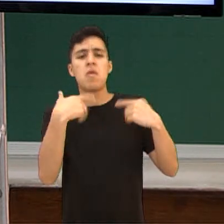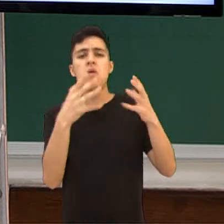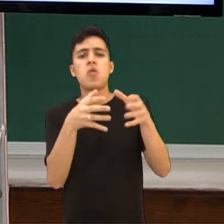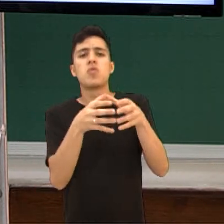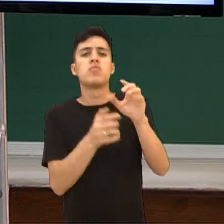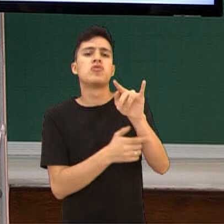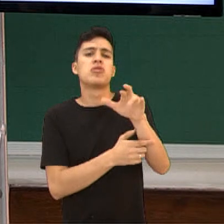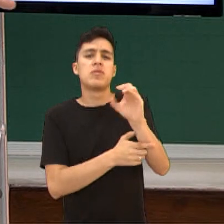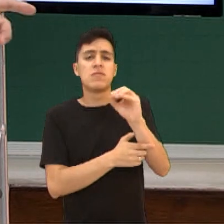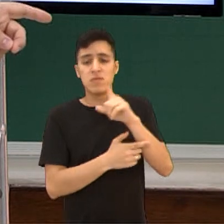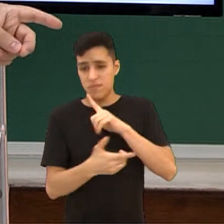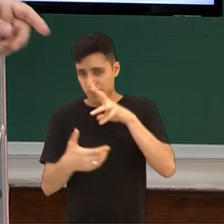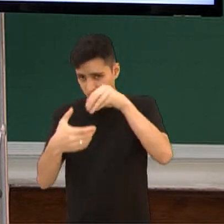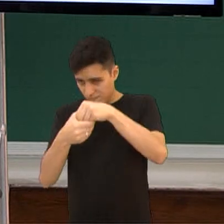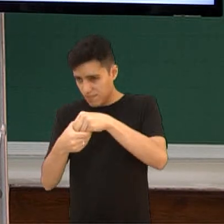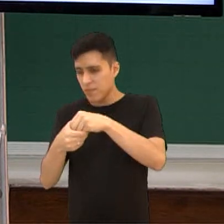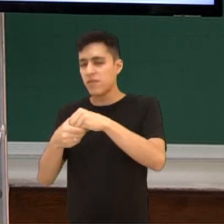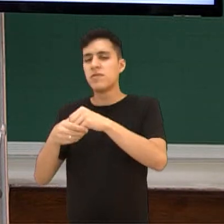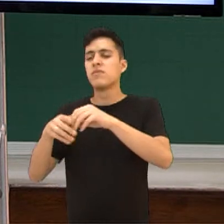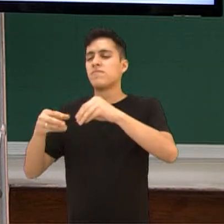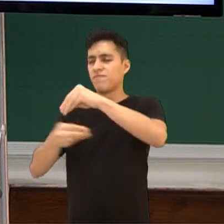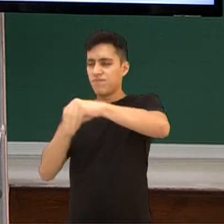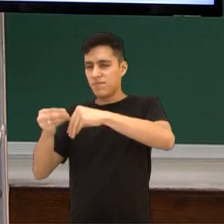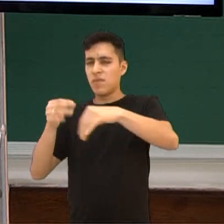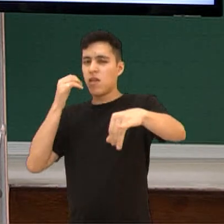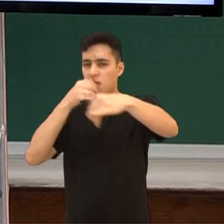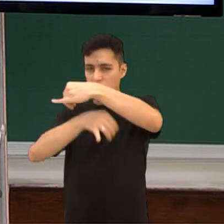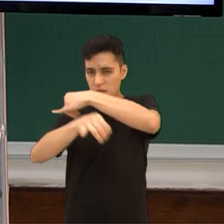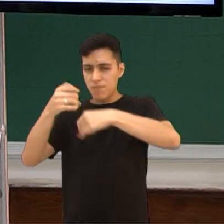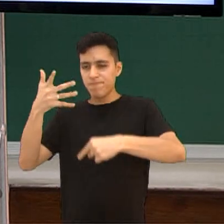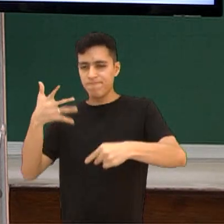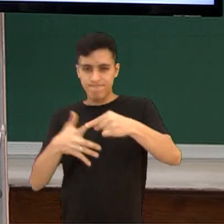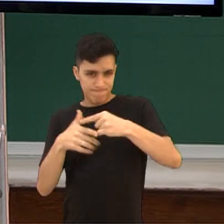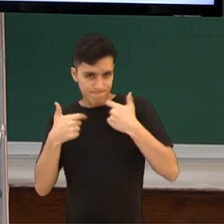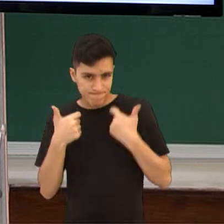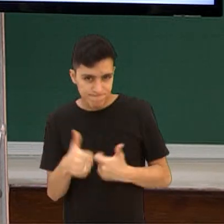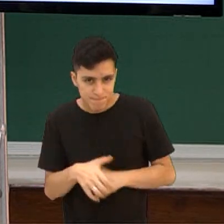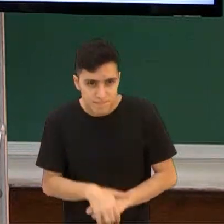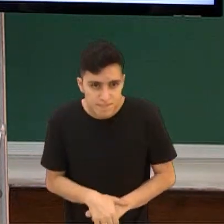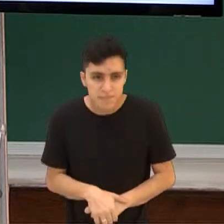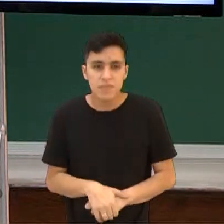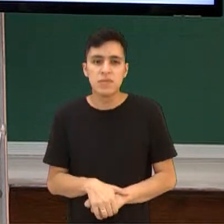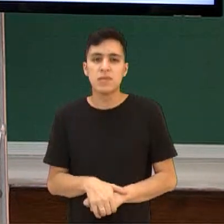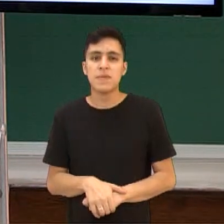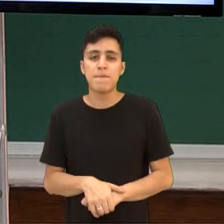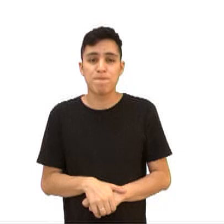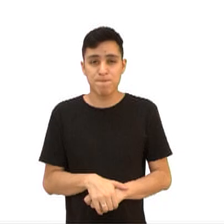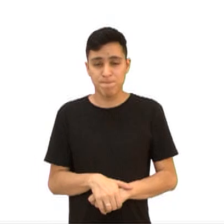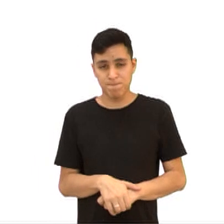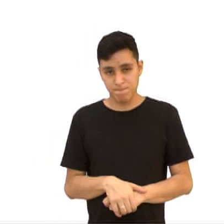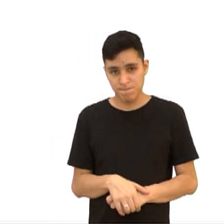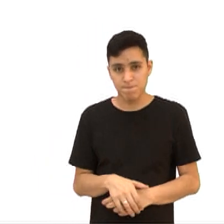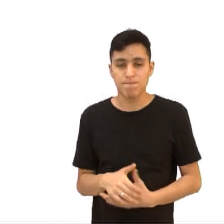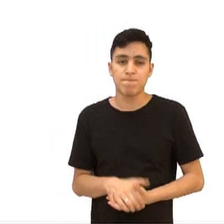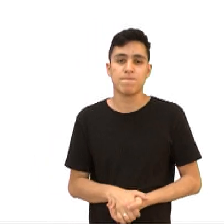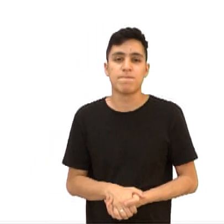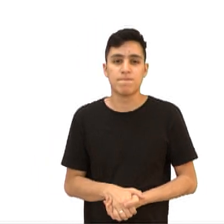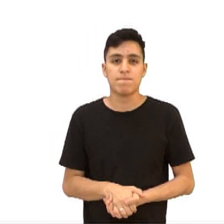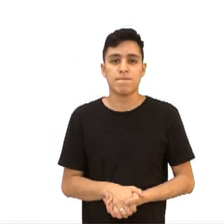família dos eletrônicos. O mixer, etc., que a gente já falou ali. Né? Pode ter outros elementos